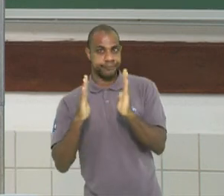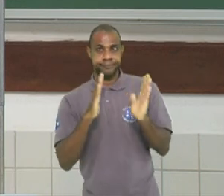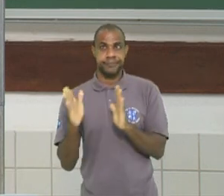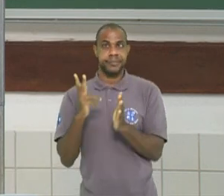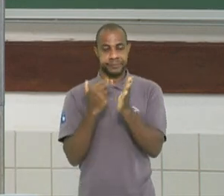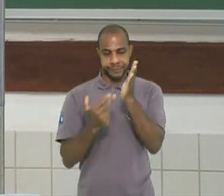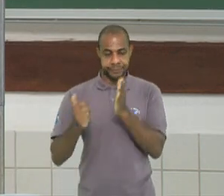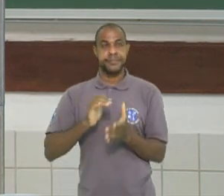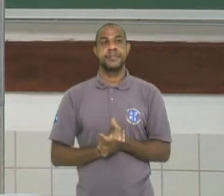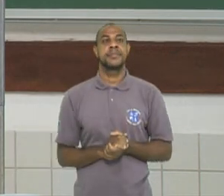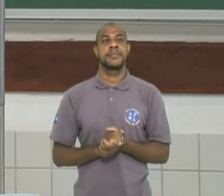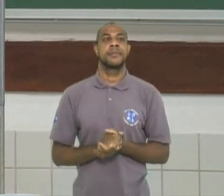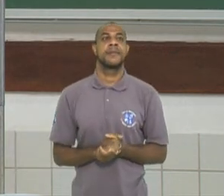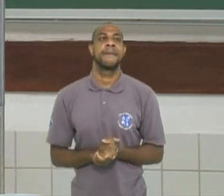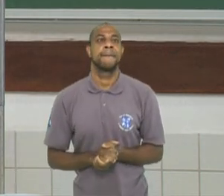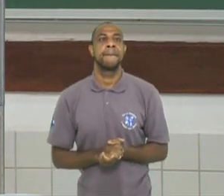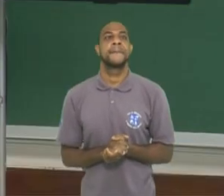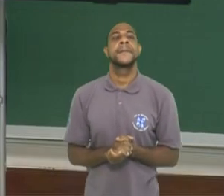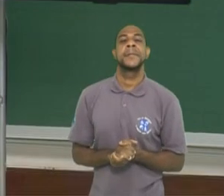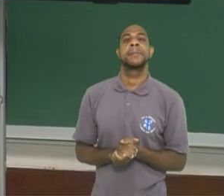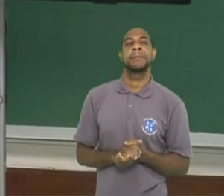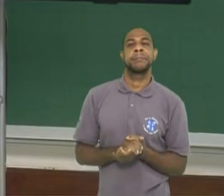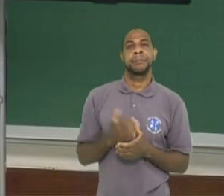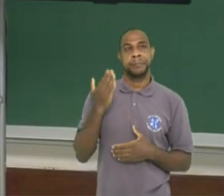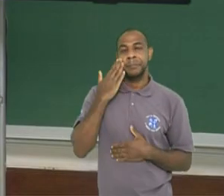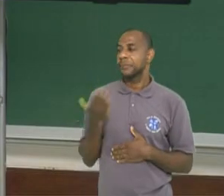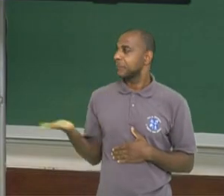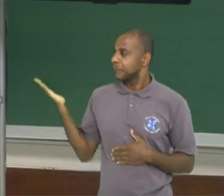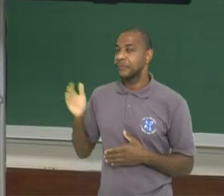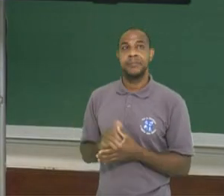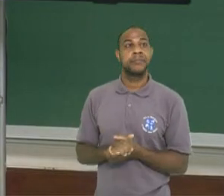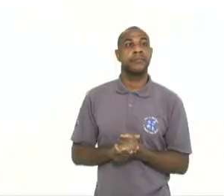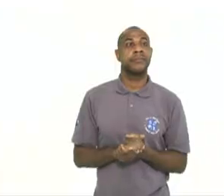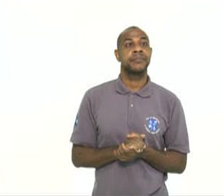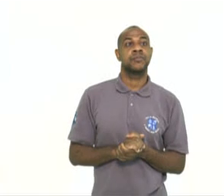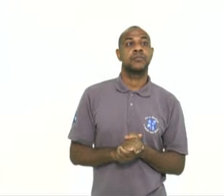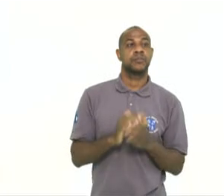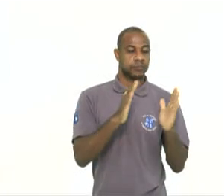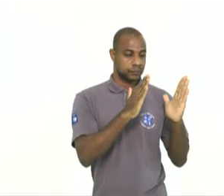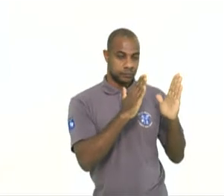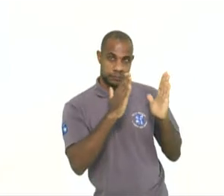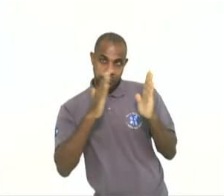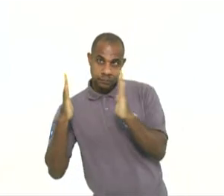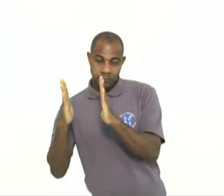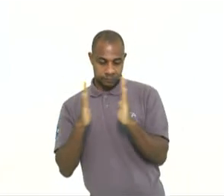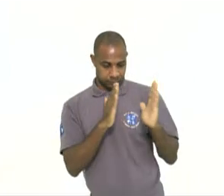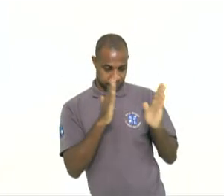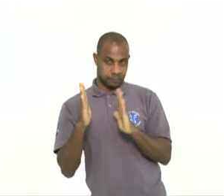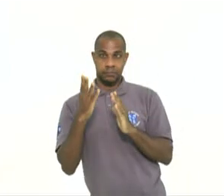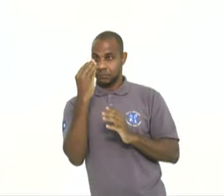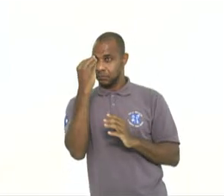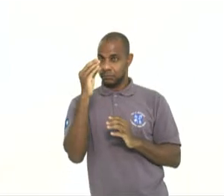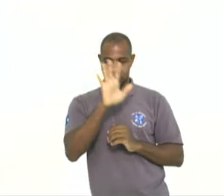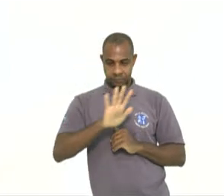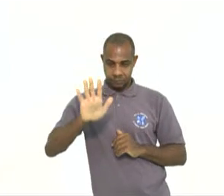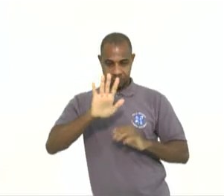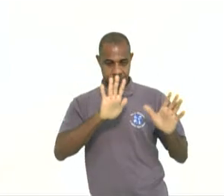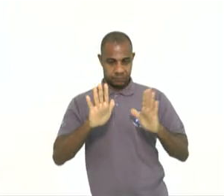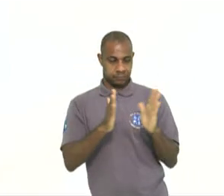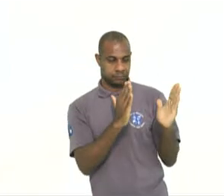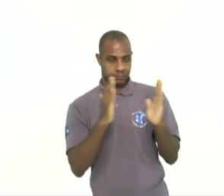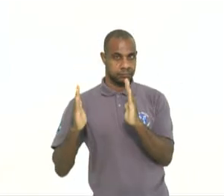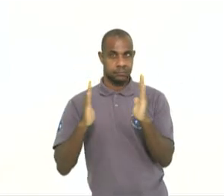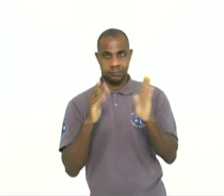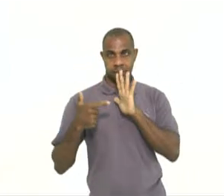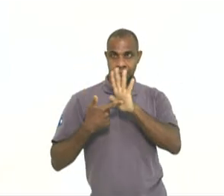legal é maravilhoso né gente mas temos mais coisa olha só a gente sequência das a sequência das imagens que montam uma